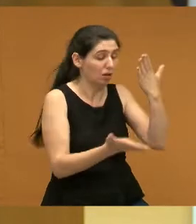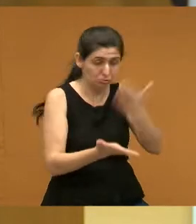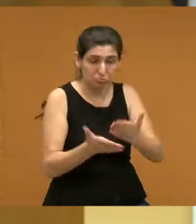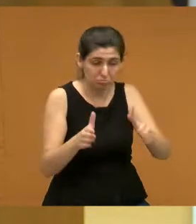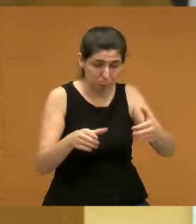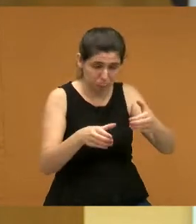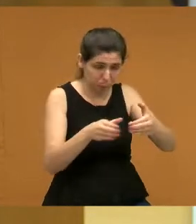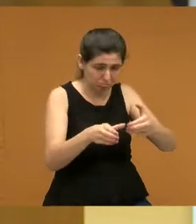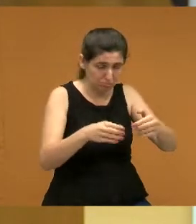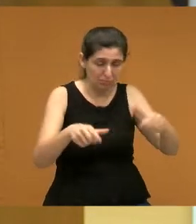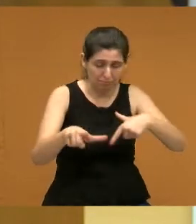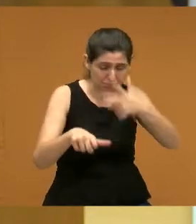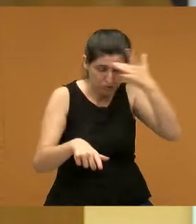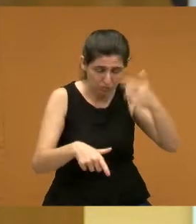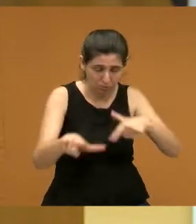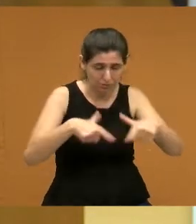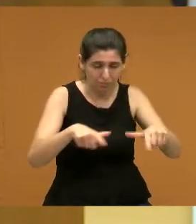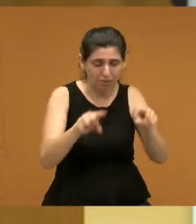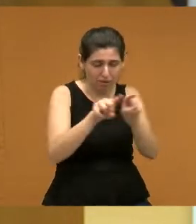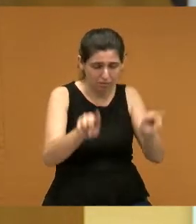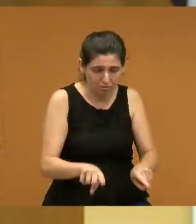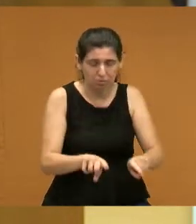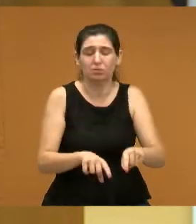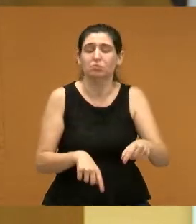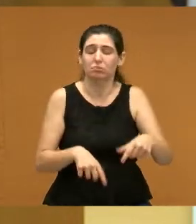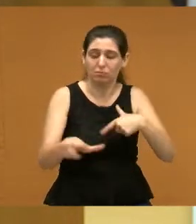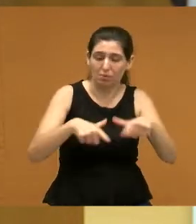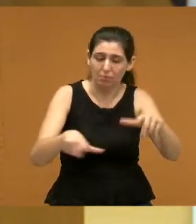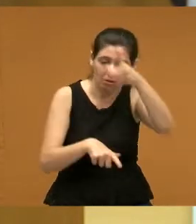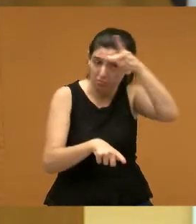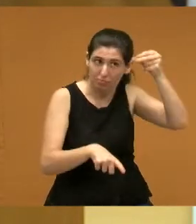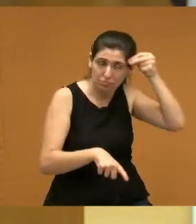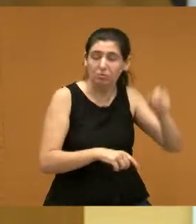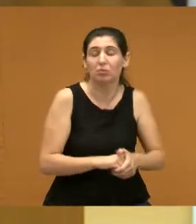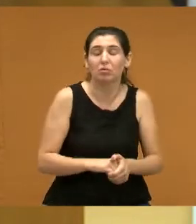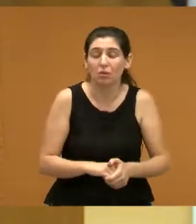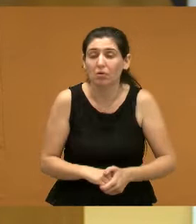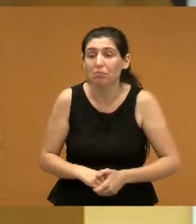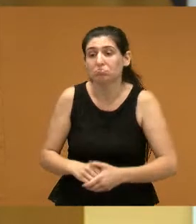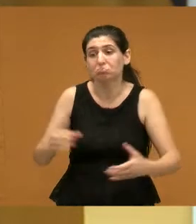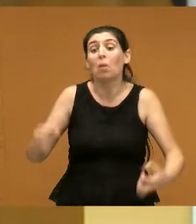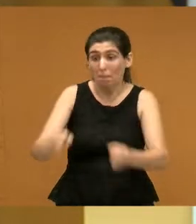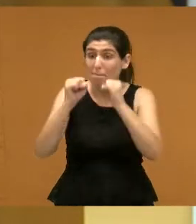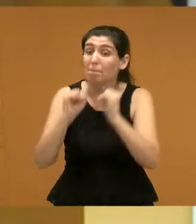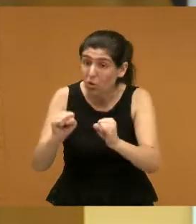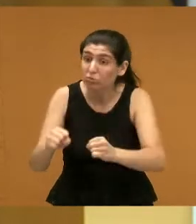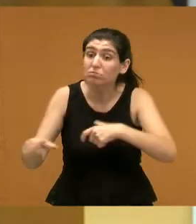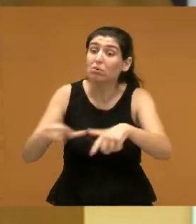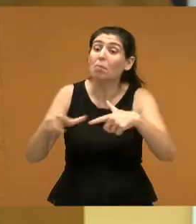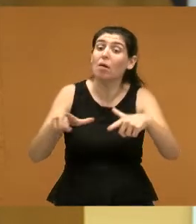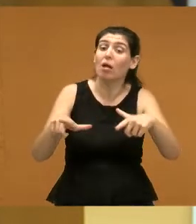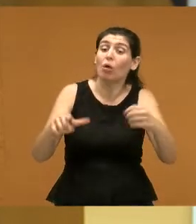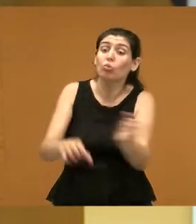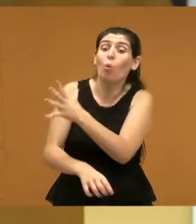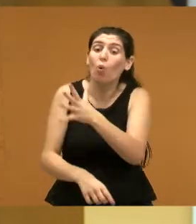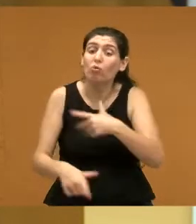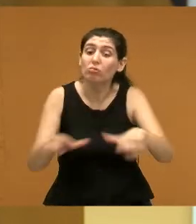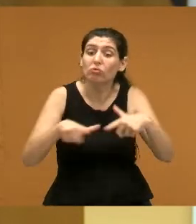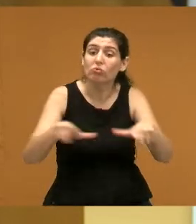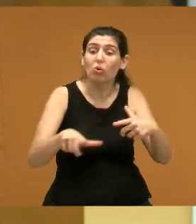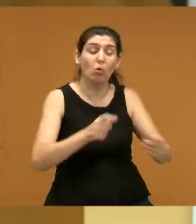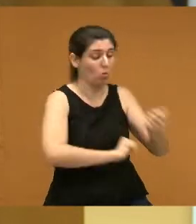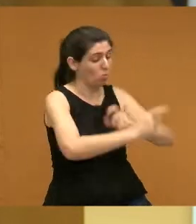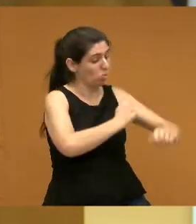servidor efetivo, as funções gratificadas, cria o cargo de contador e dá outras providências do Instituto